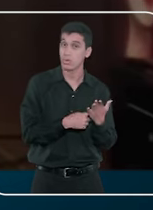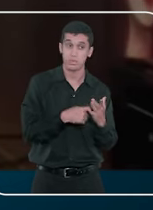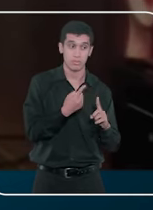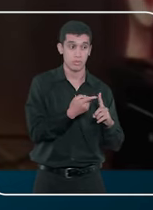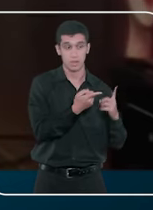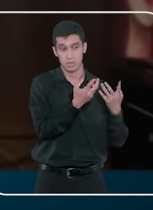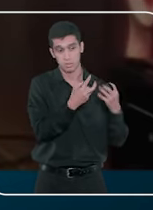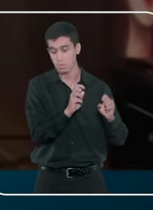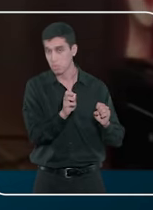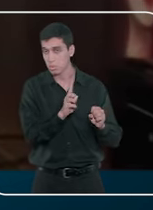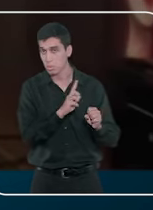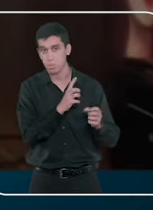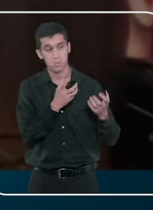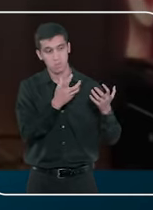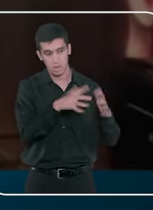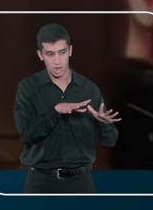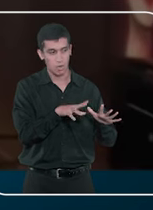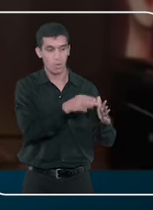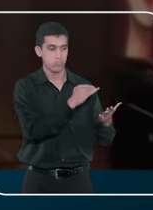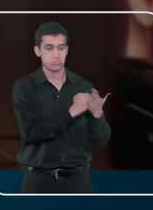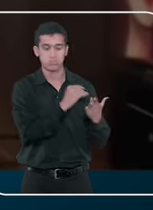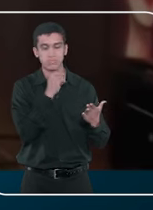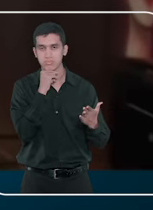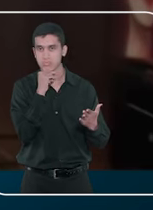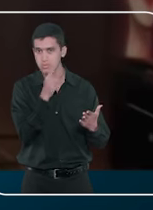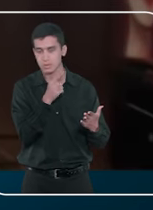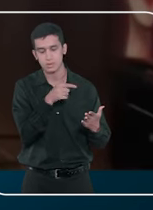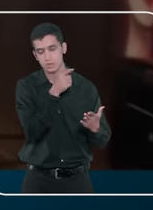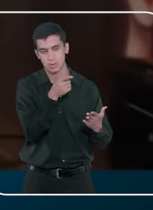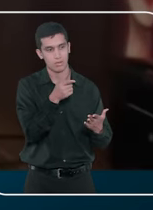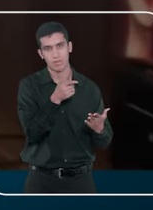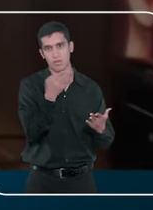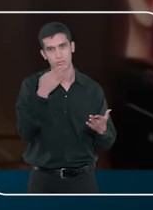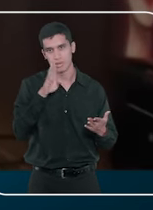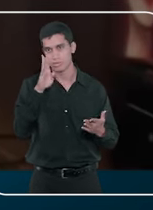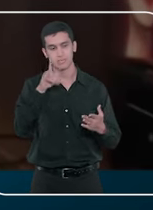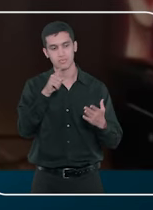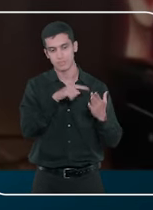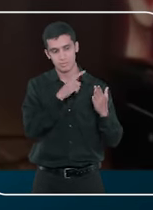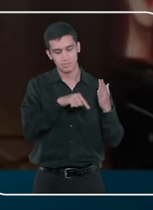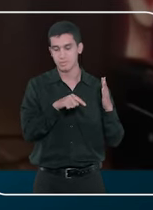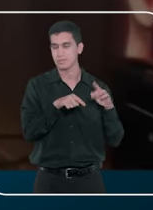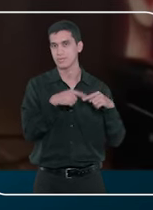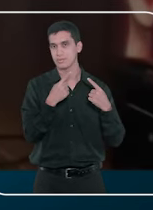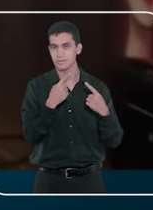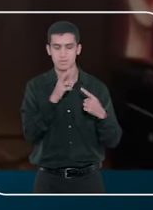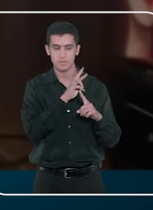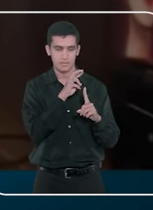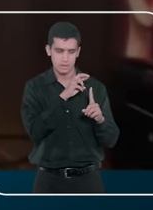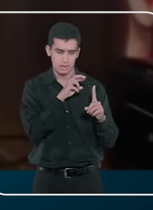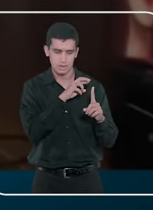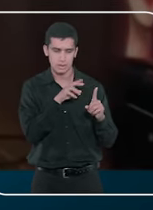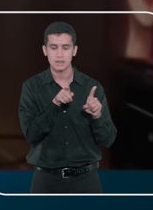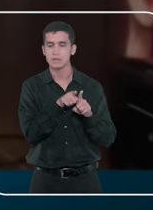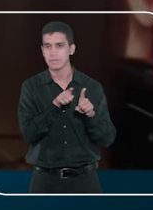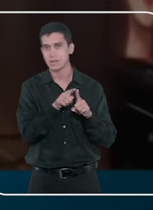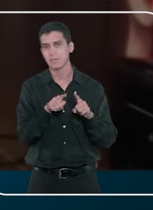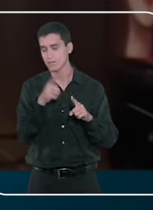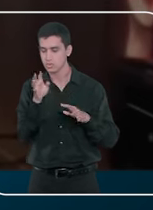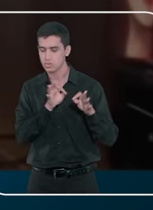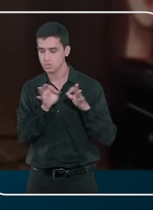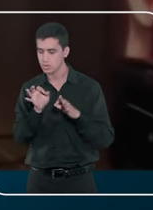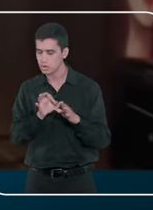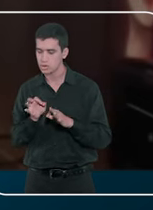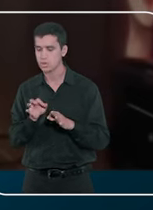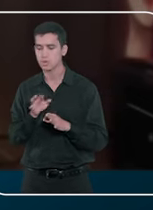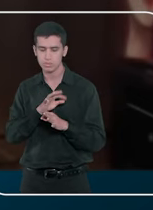exitosa, culmina com a celebração e a posterior homologação, e aí sim a verificação efetiva